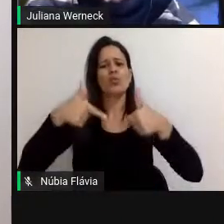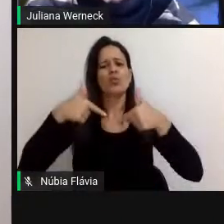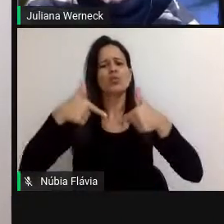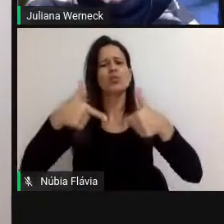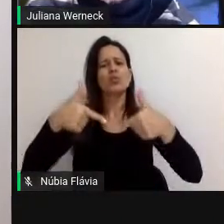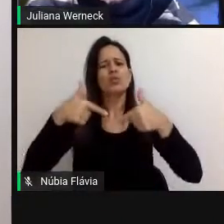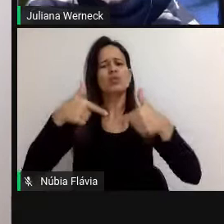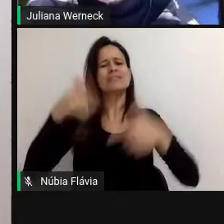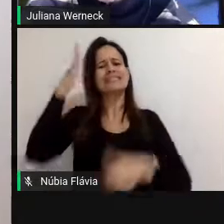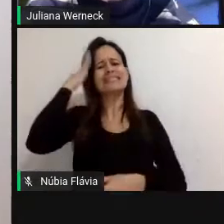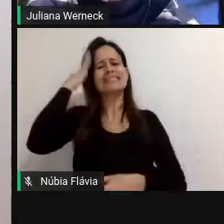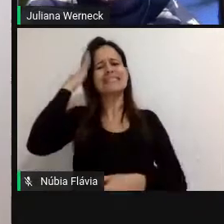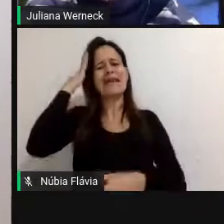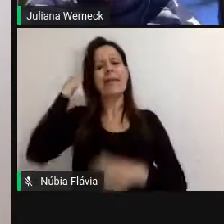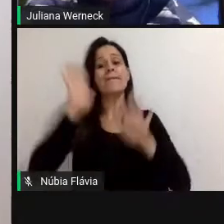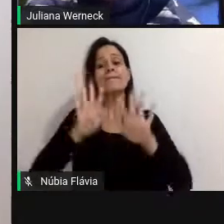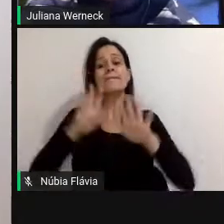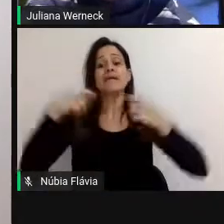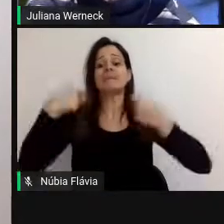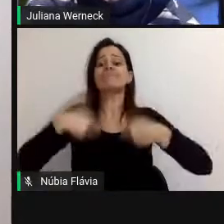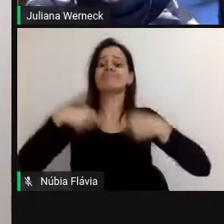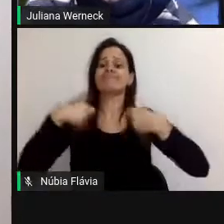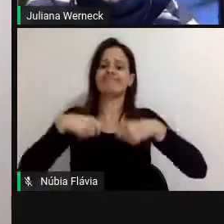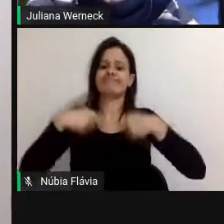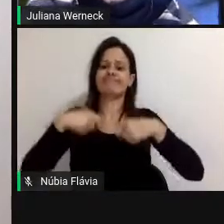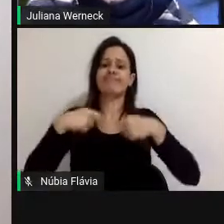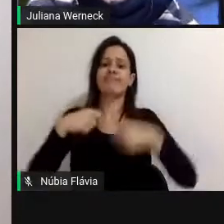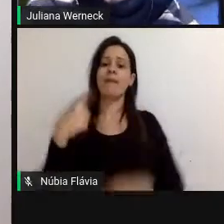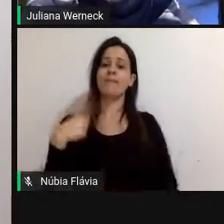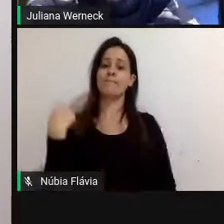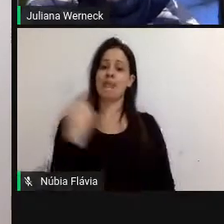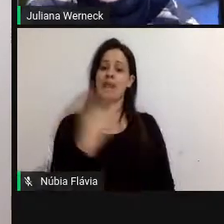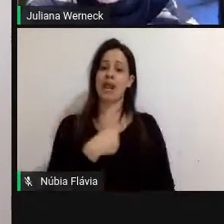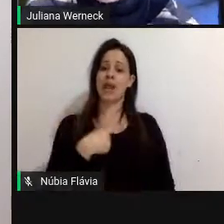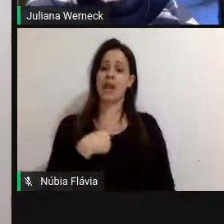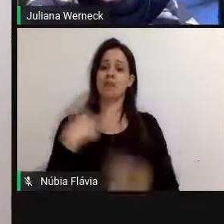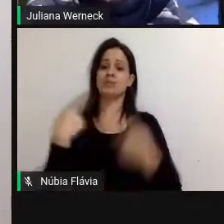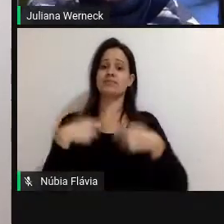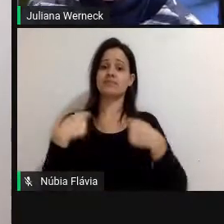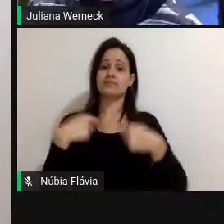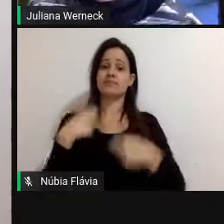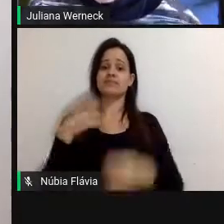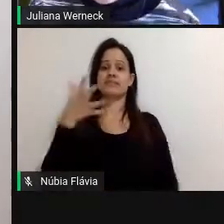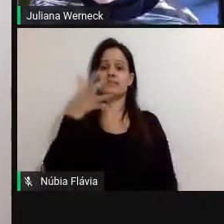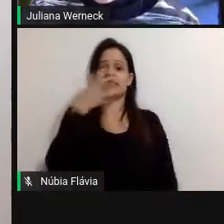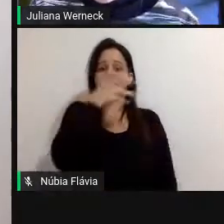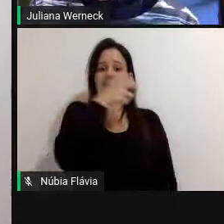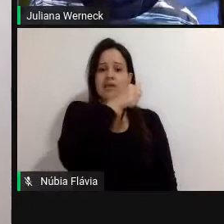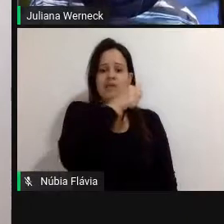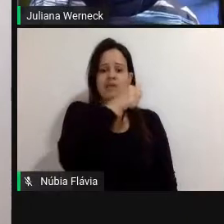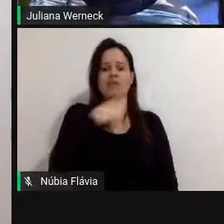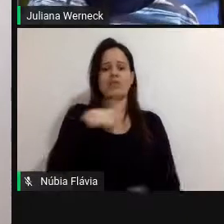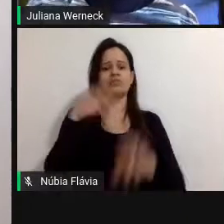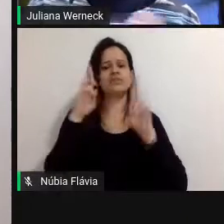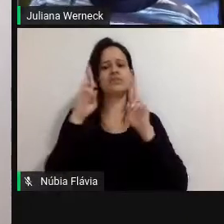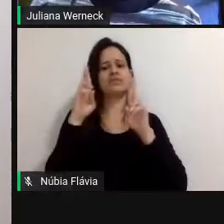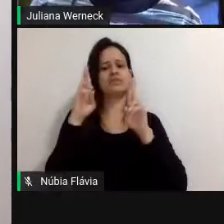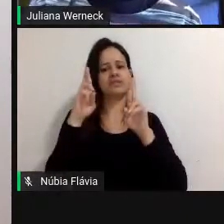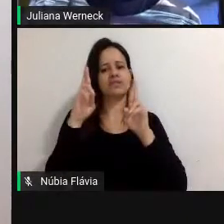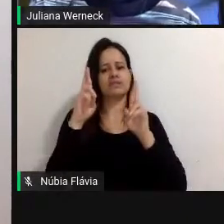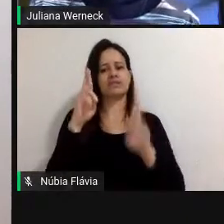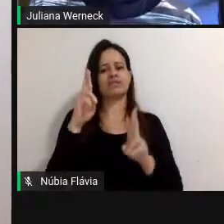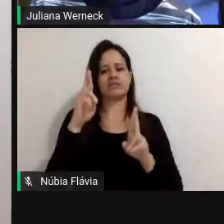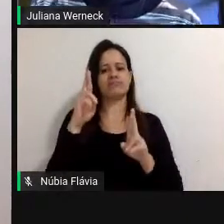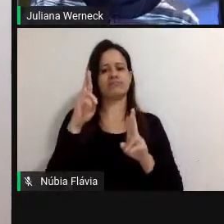e absolutamente necessário para a gente ficar são e salvo, né? E é o que desejamos agora. E